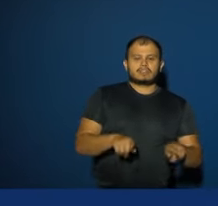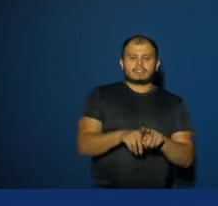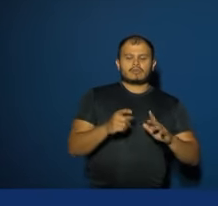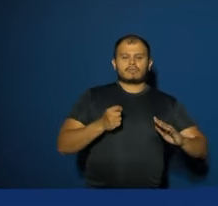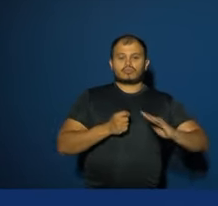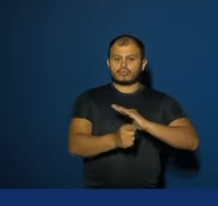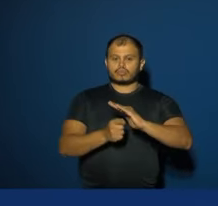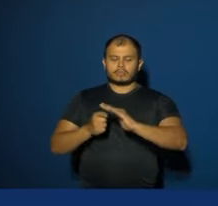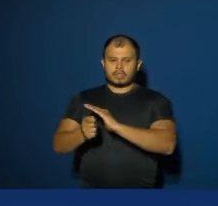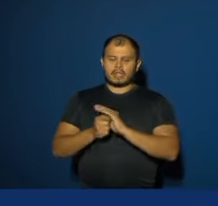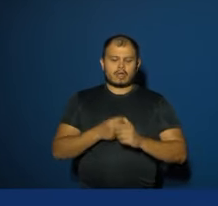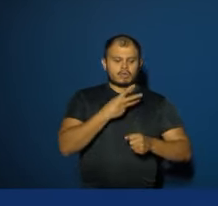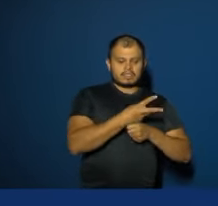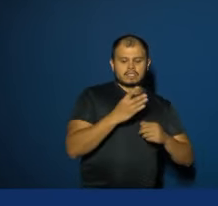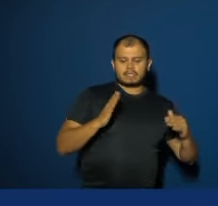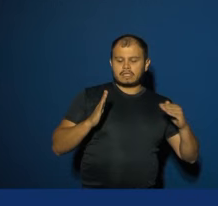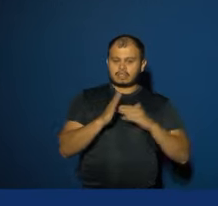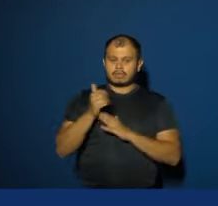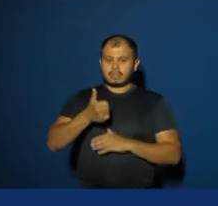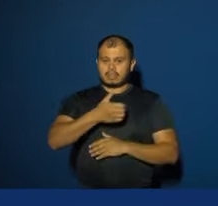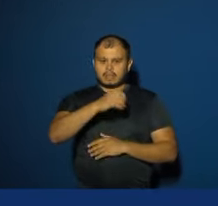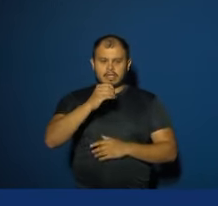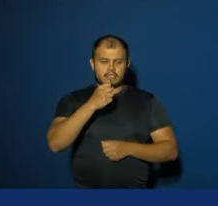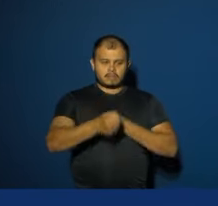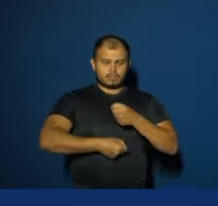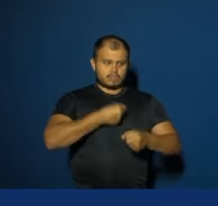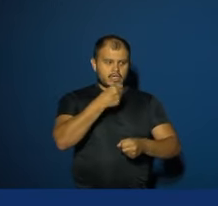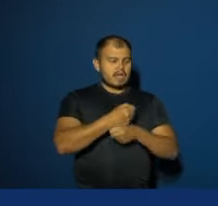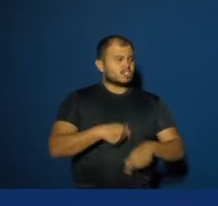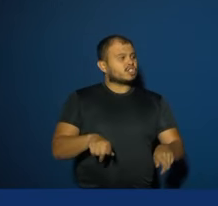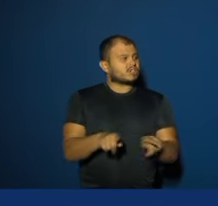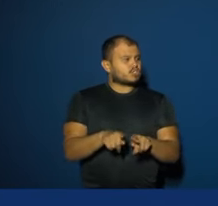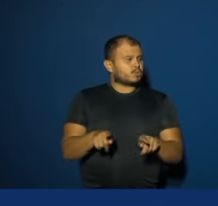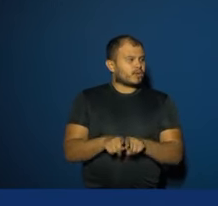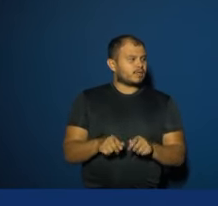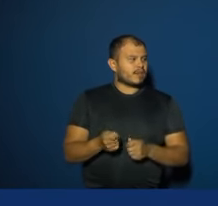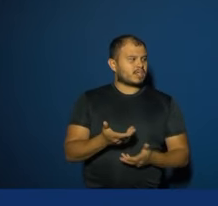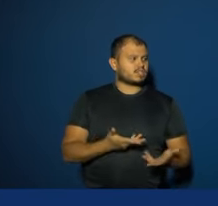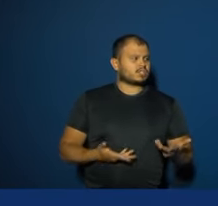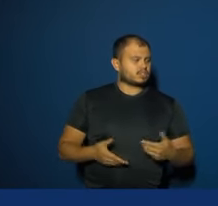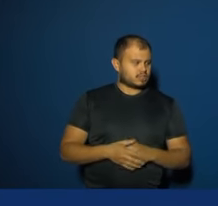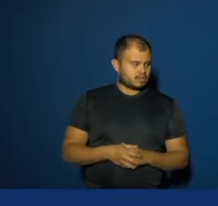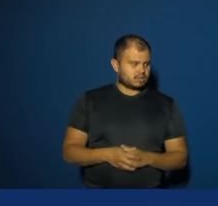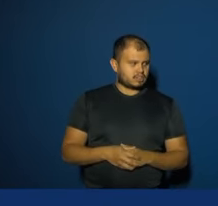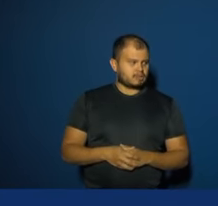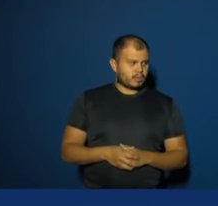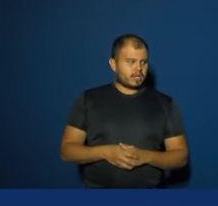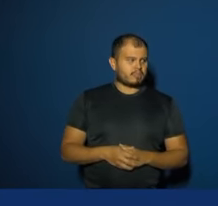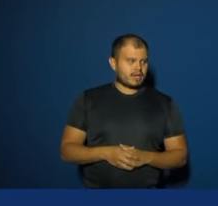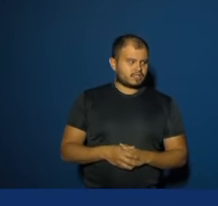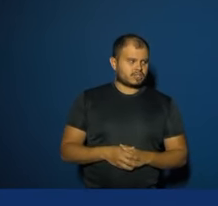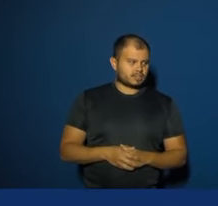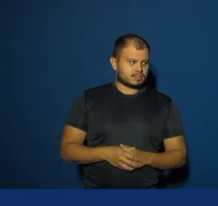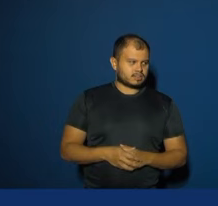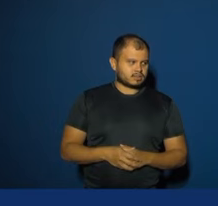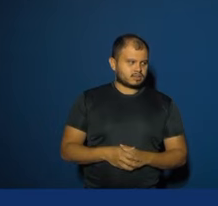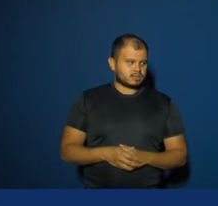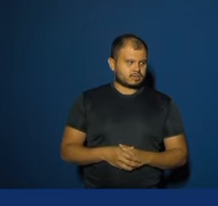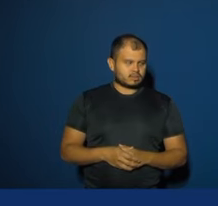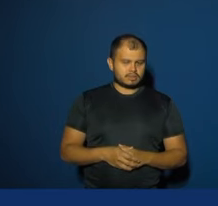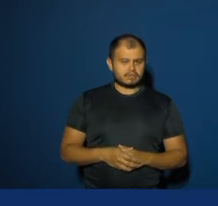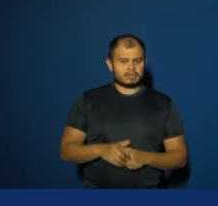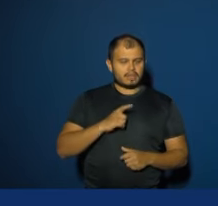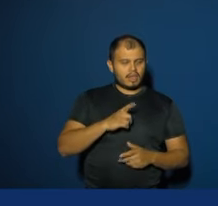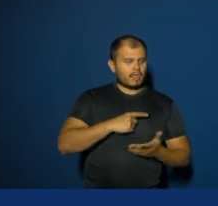investimento é entre o terceiro e o 10º ano ciclo de 7 anos de investimento pesado só que a otimização de contratos tem